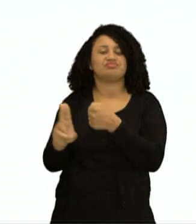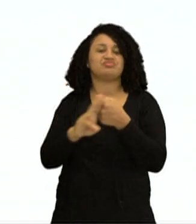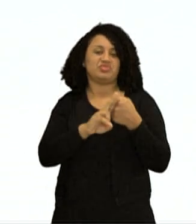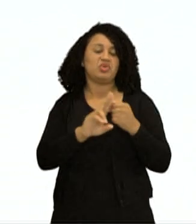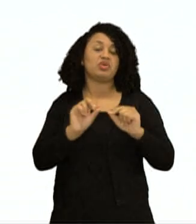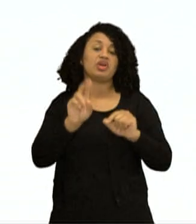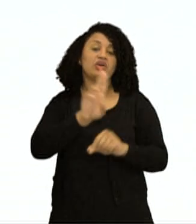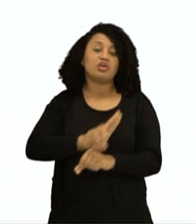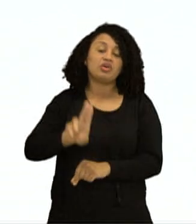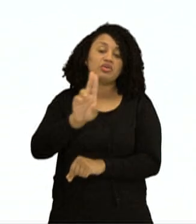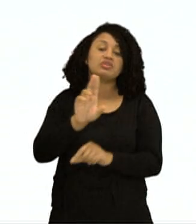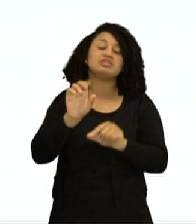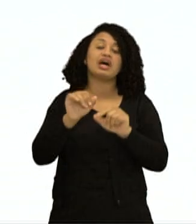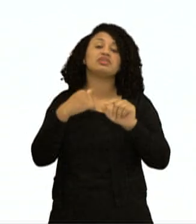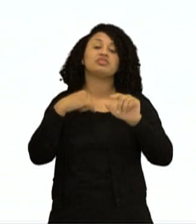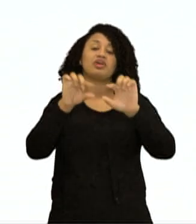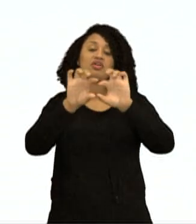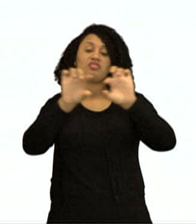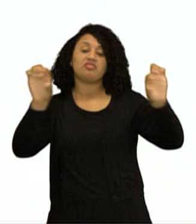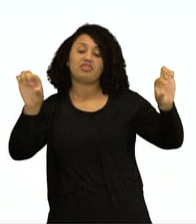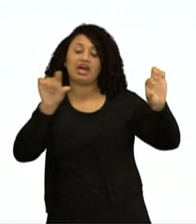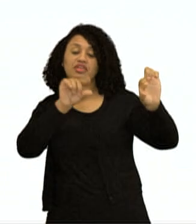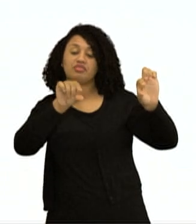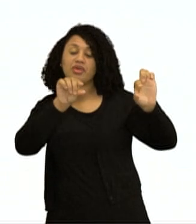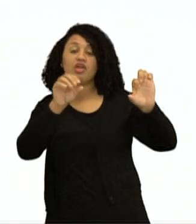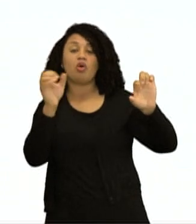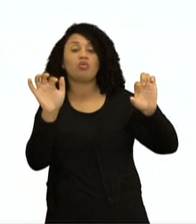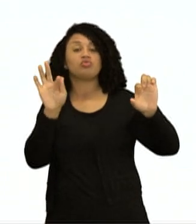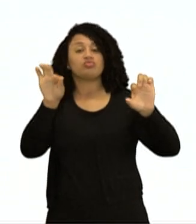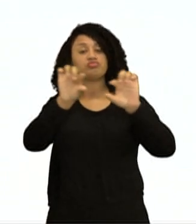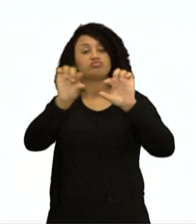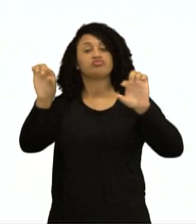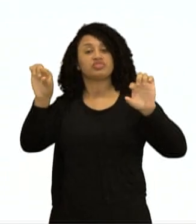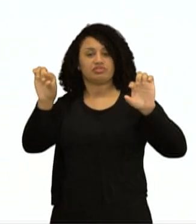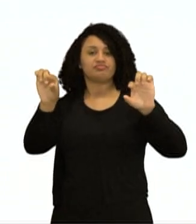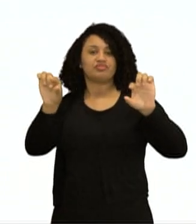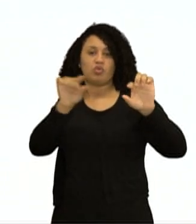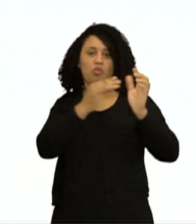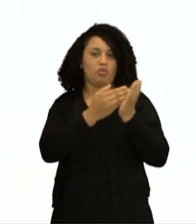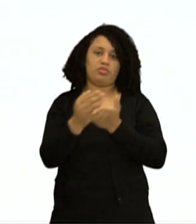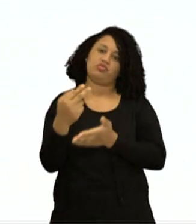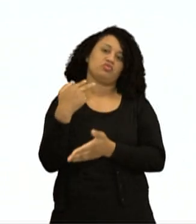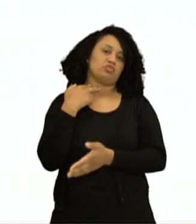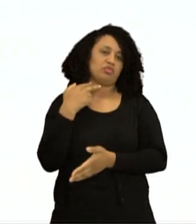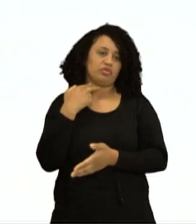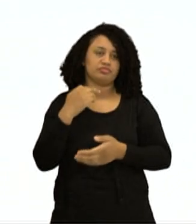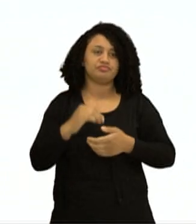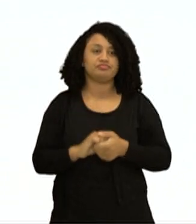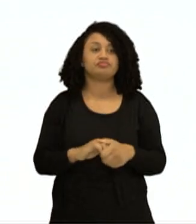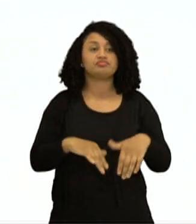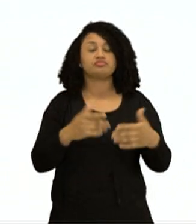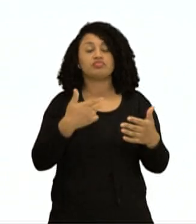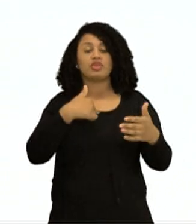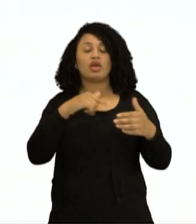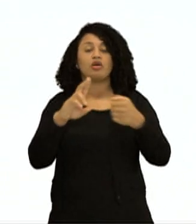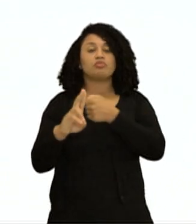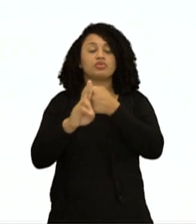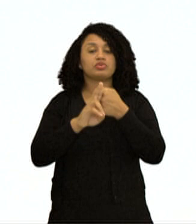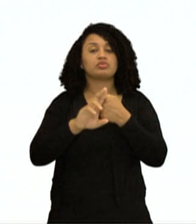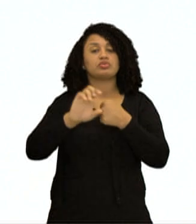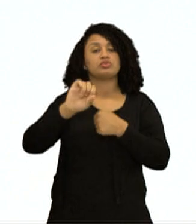são usados no meio e no final da frase, ok? Então olha lá, esses são os subject